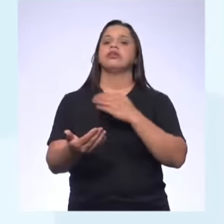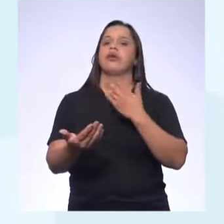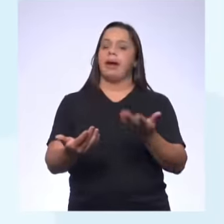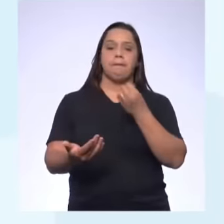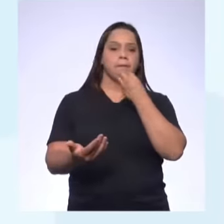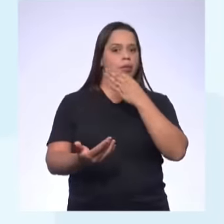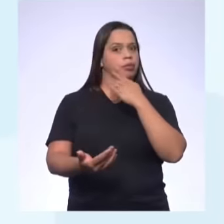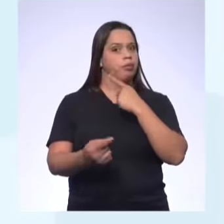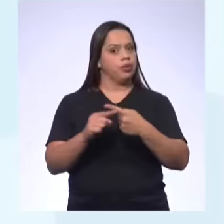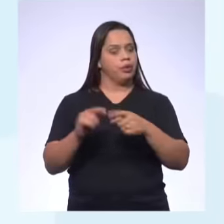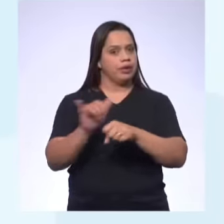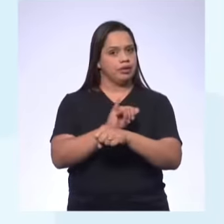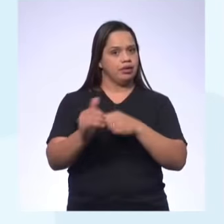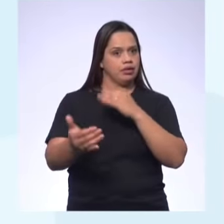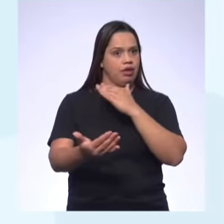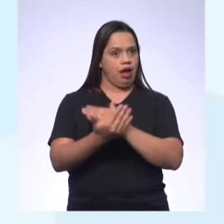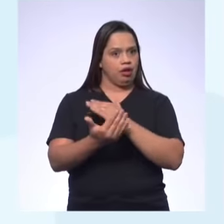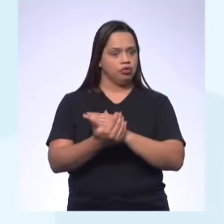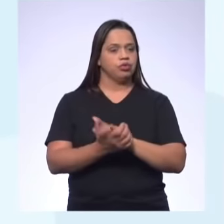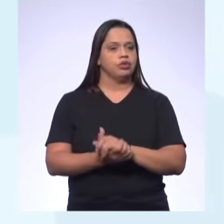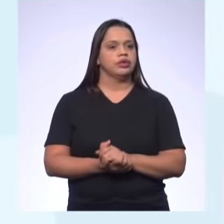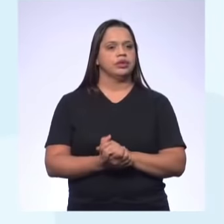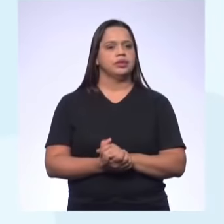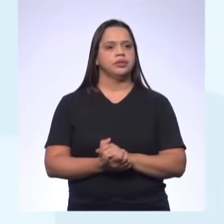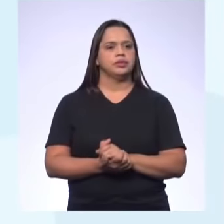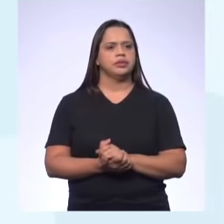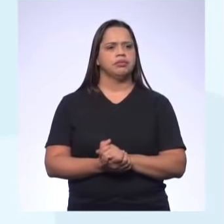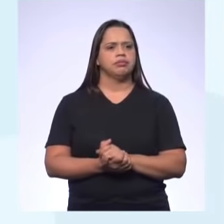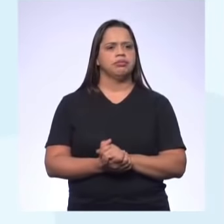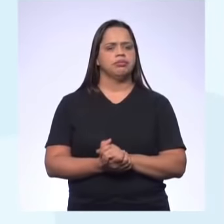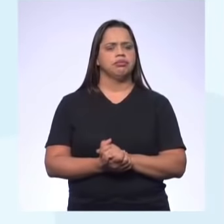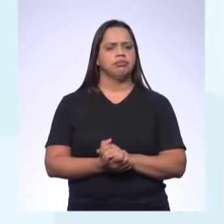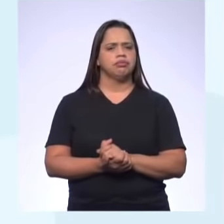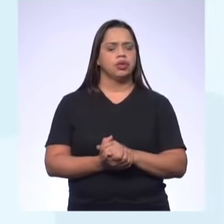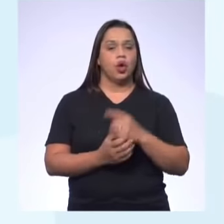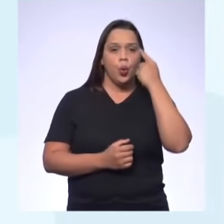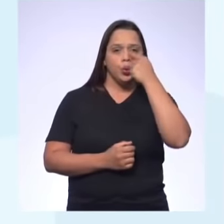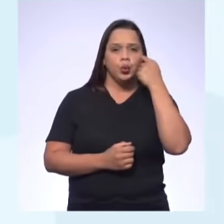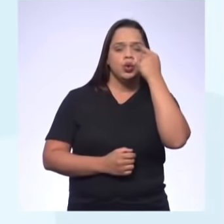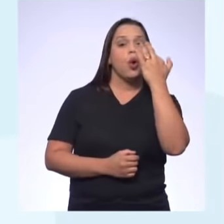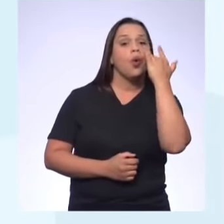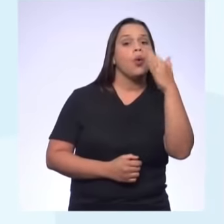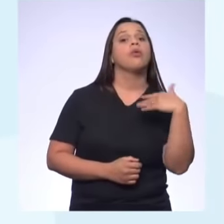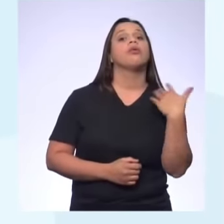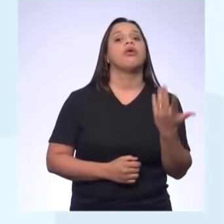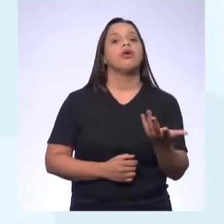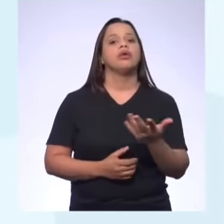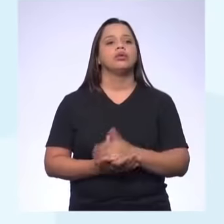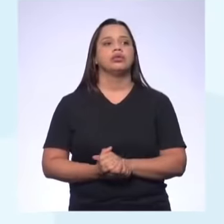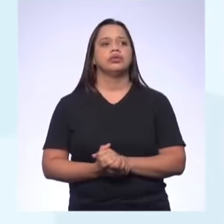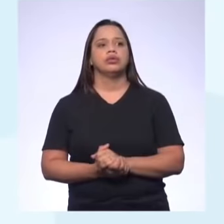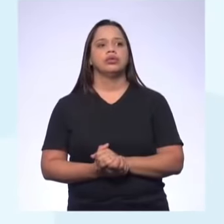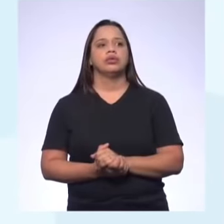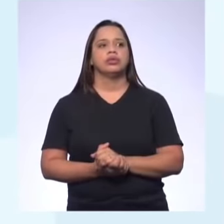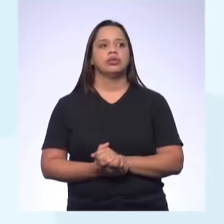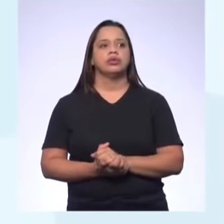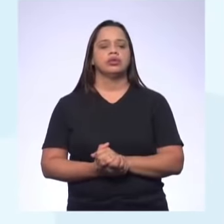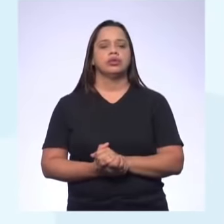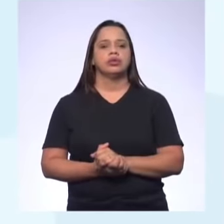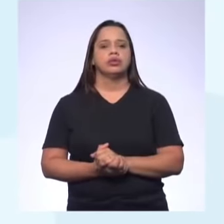muito. Então, olha, what color are his eyes? Que cor são os seus olhos? Seus? Os meus,